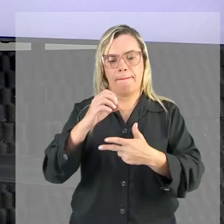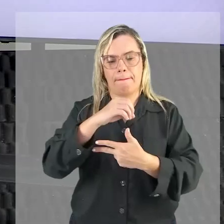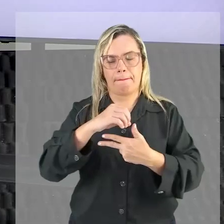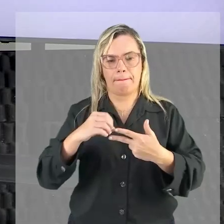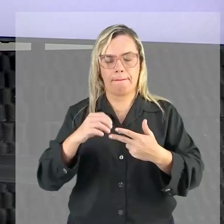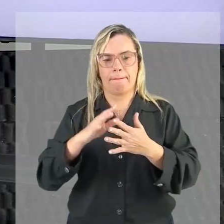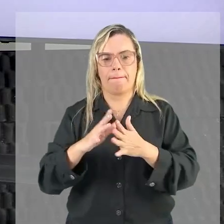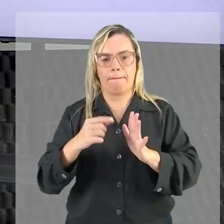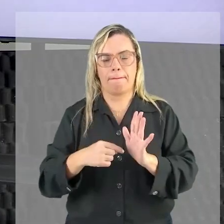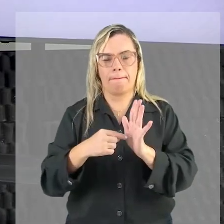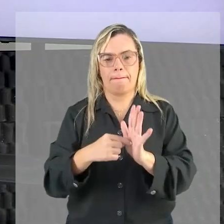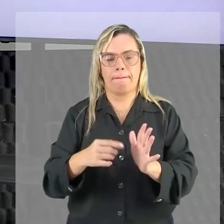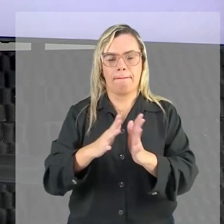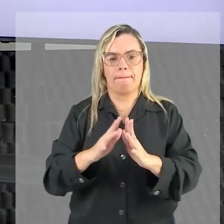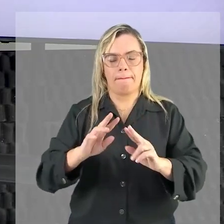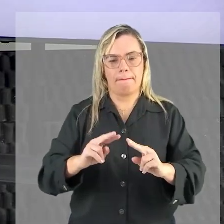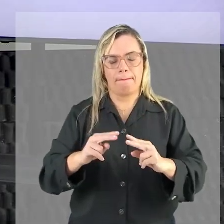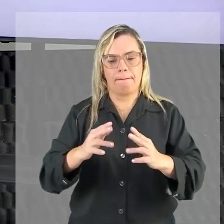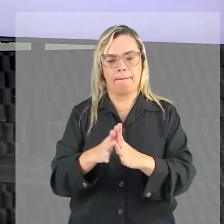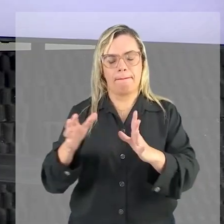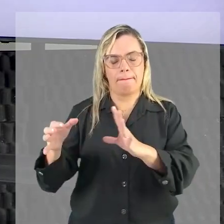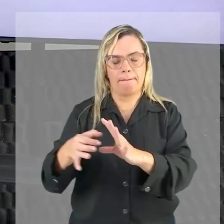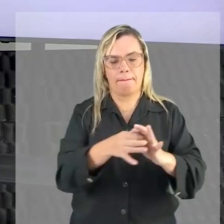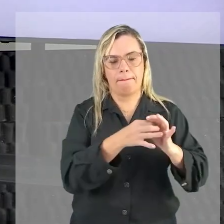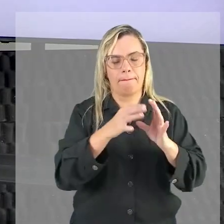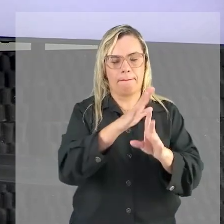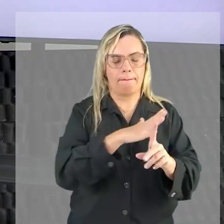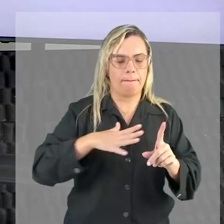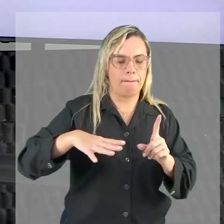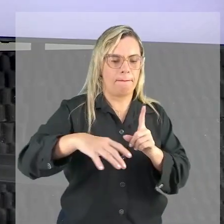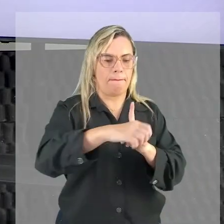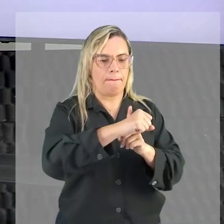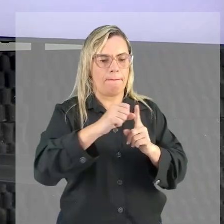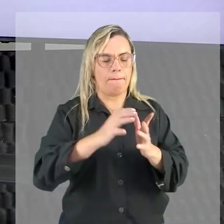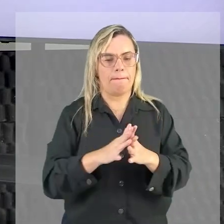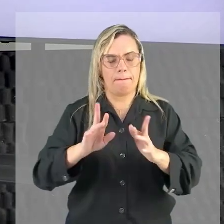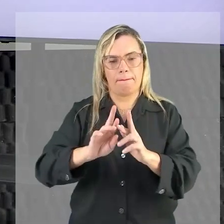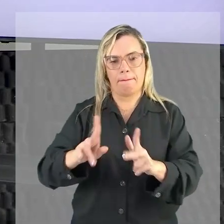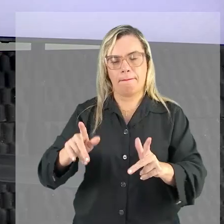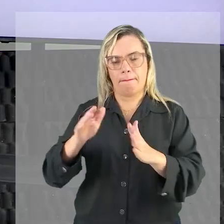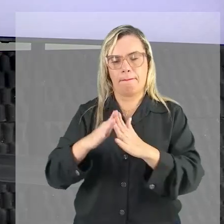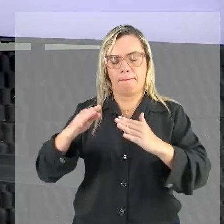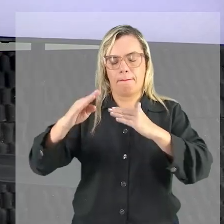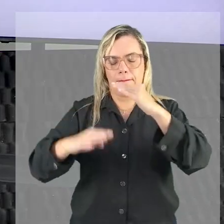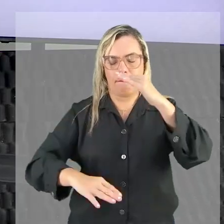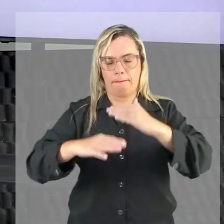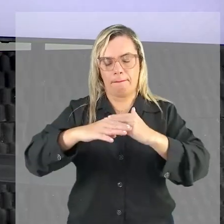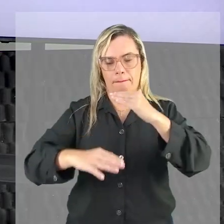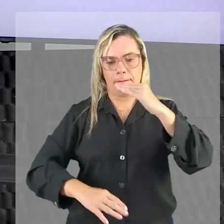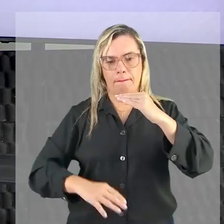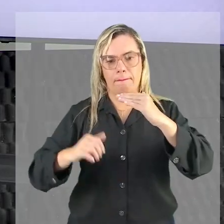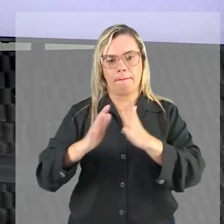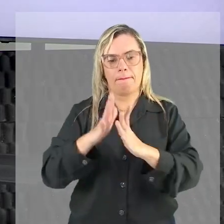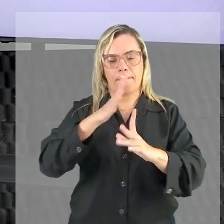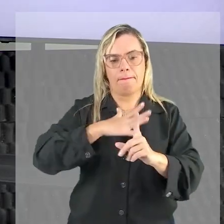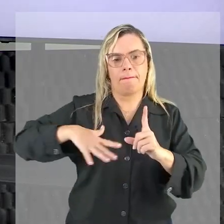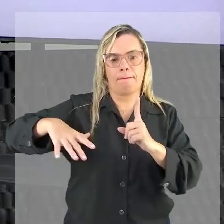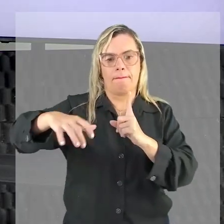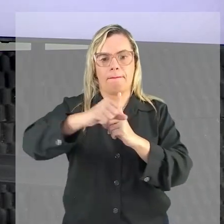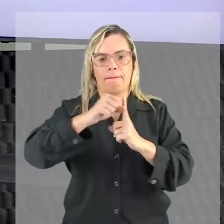buscam sempre fazer esse link com a sociedade, com as diferenças, as desigualdades